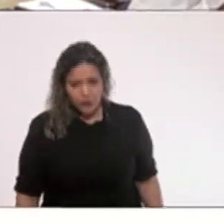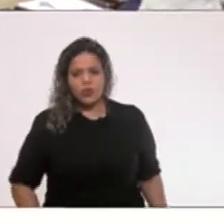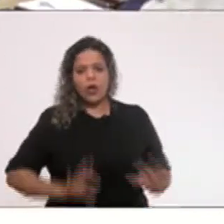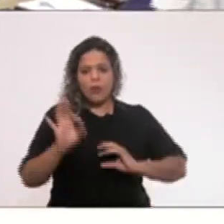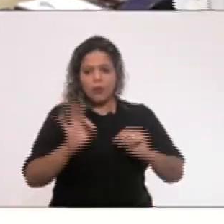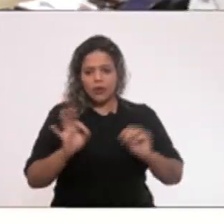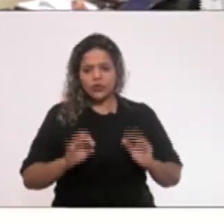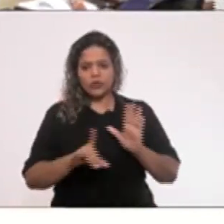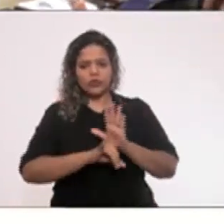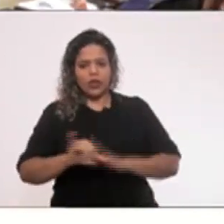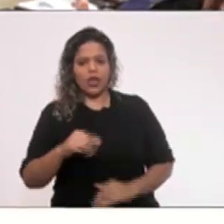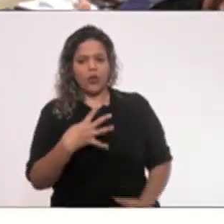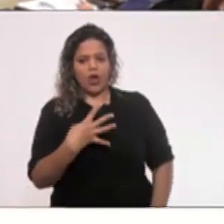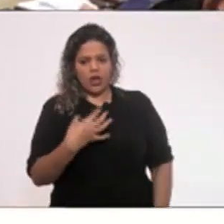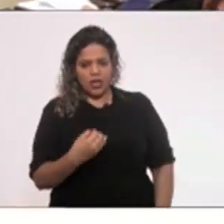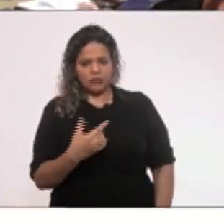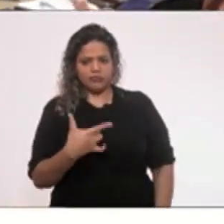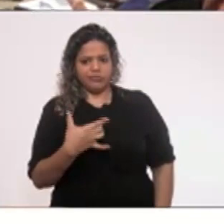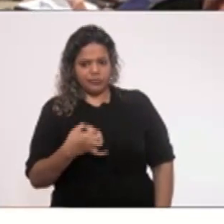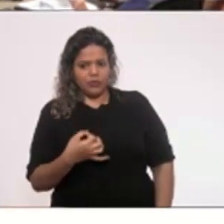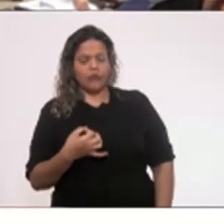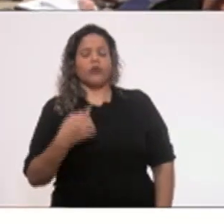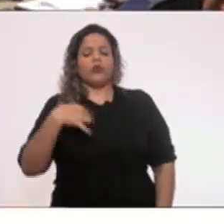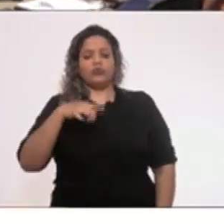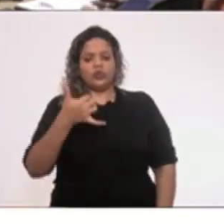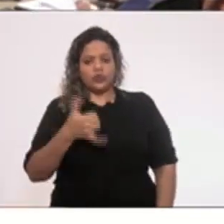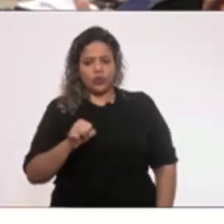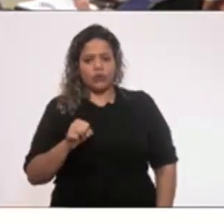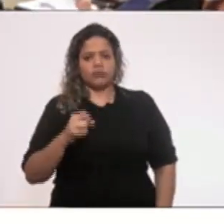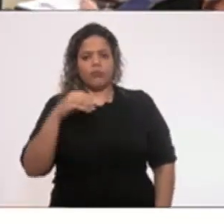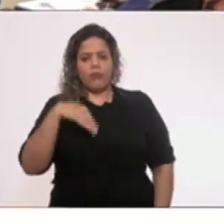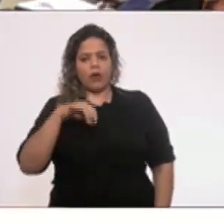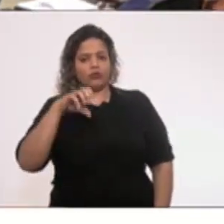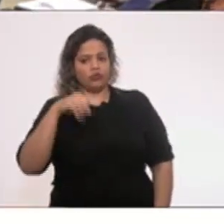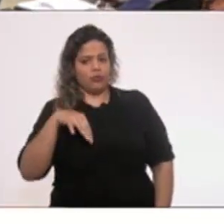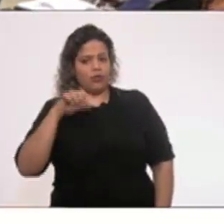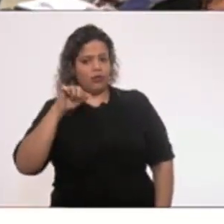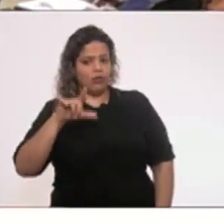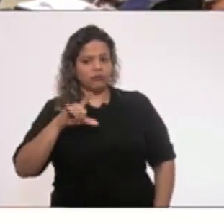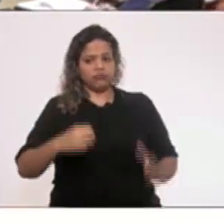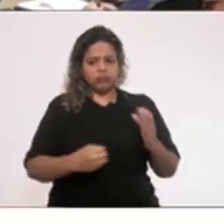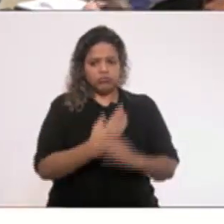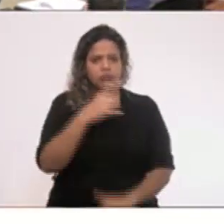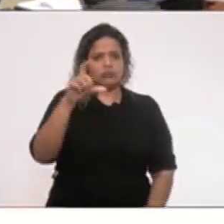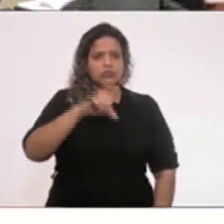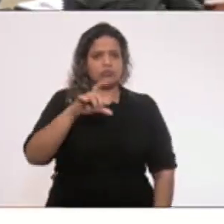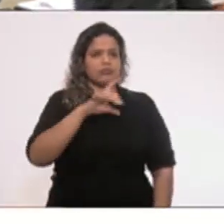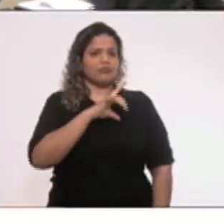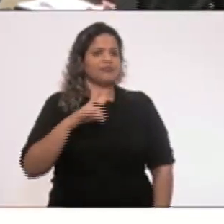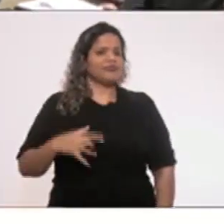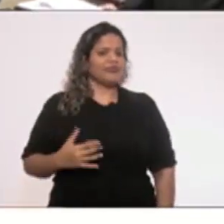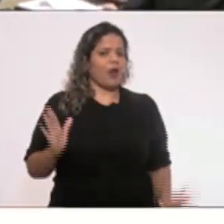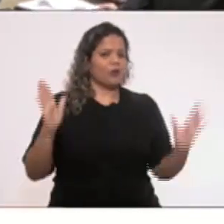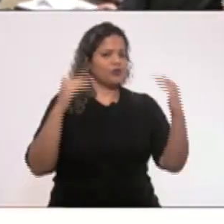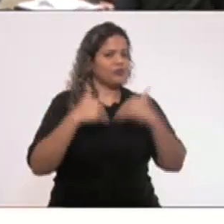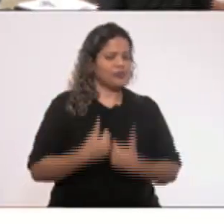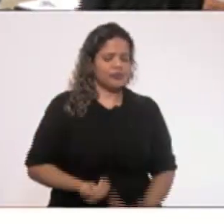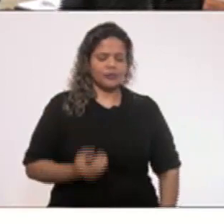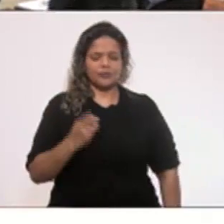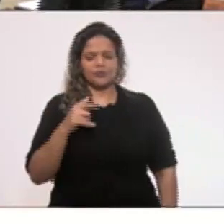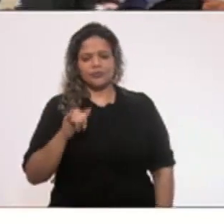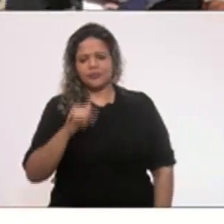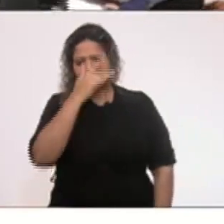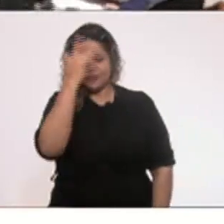lei 4089/2018, de autoria do deputado Marcos Miller, que cria a carteira de identificação do autista, CIA, para